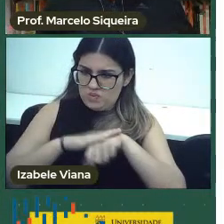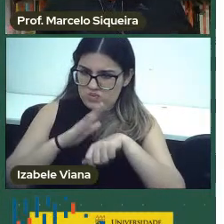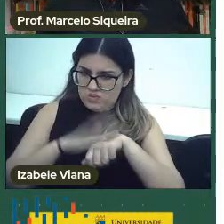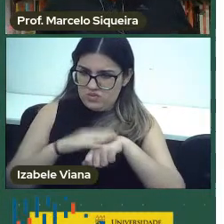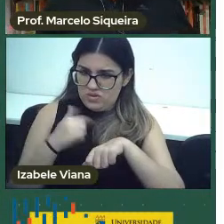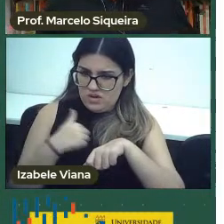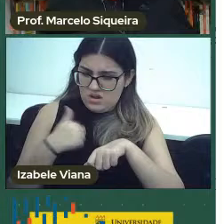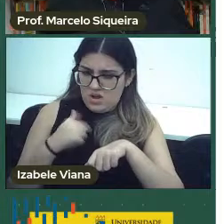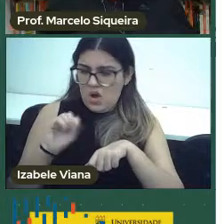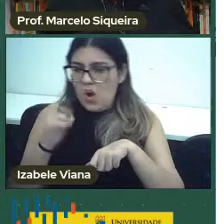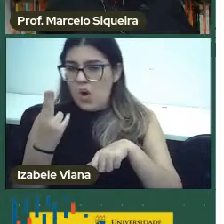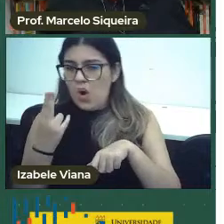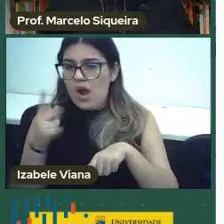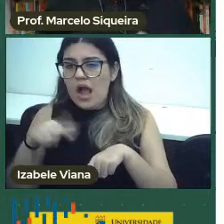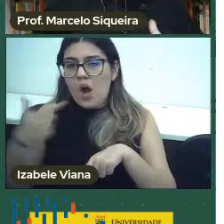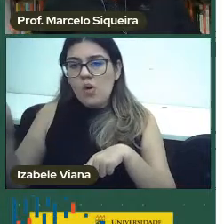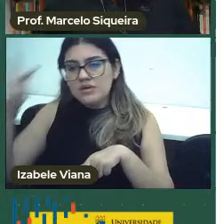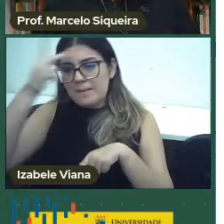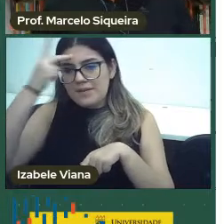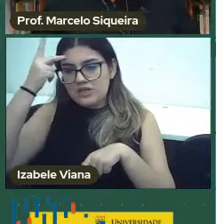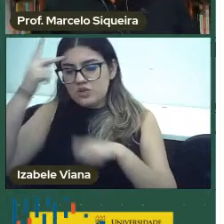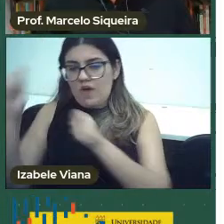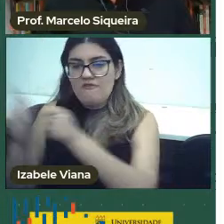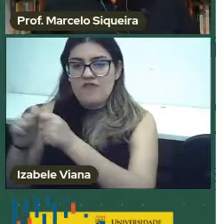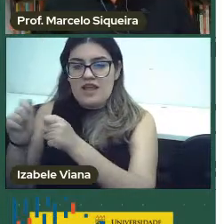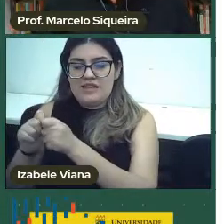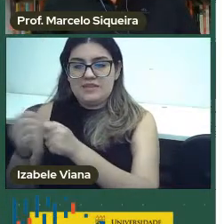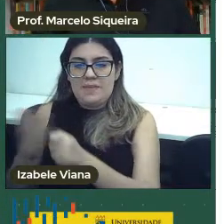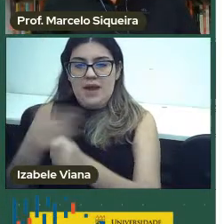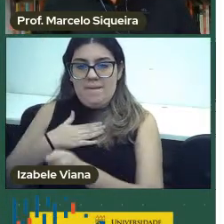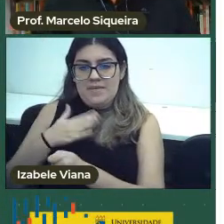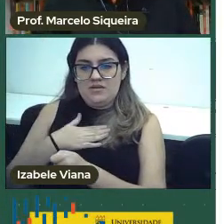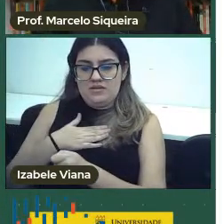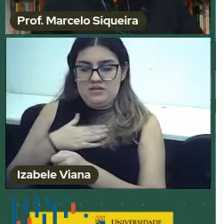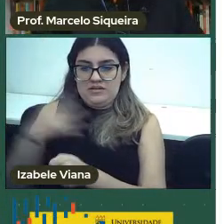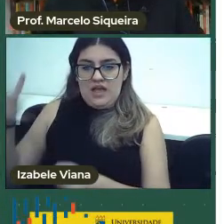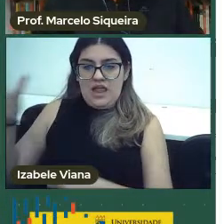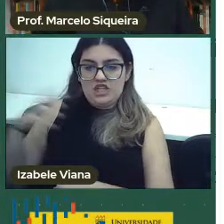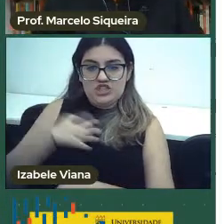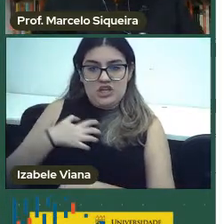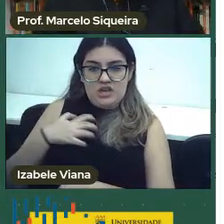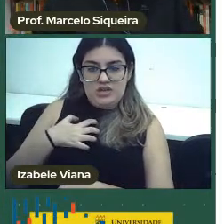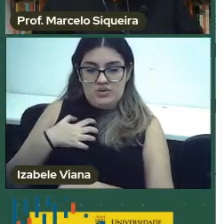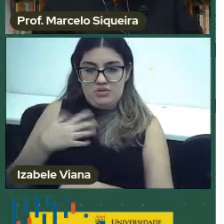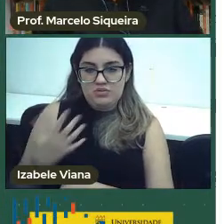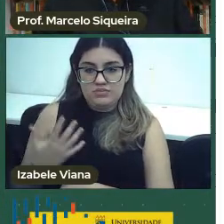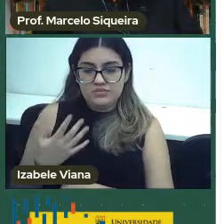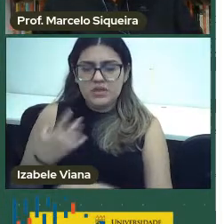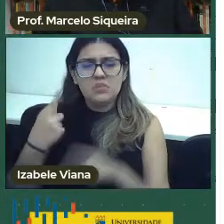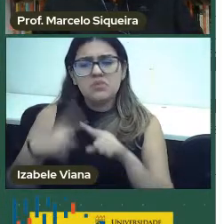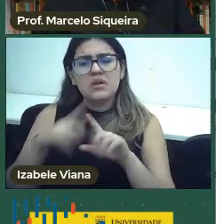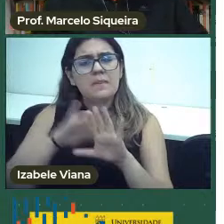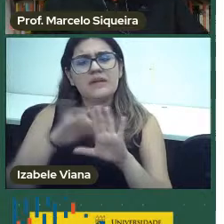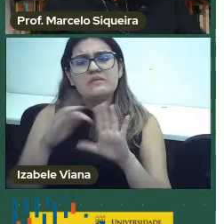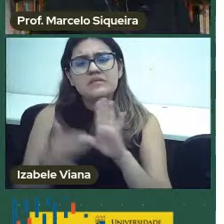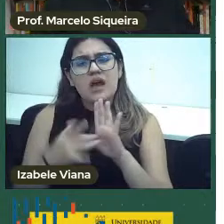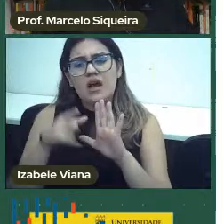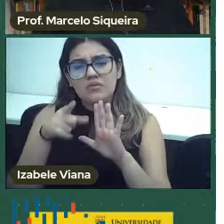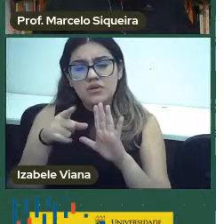uma outra pessoa? Por que eu falo dessa metáfora do armário? Porque o arquivo, pensando sobre isso,